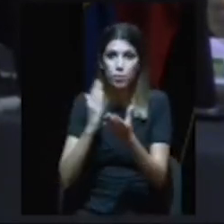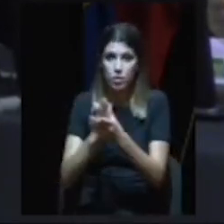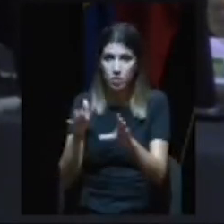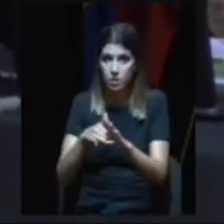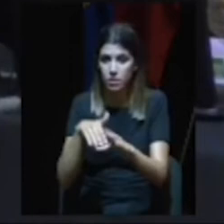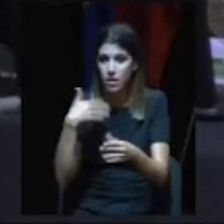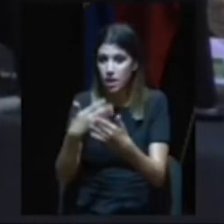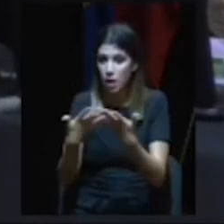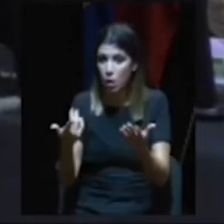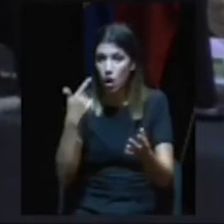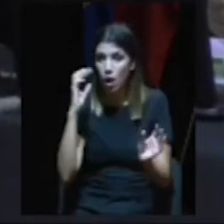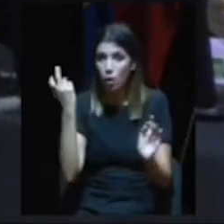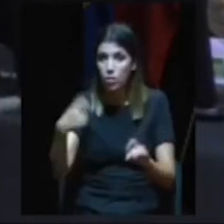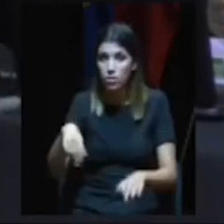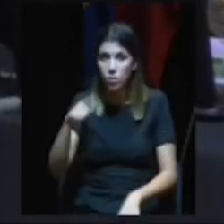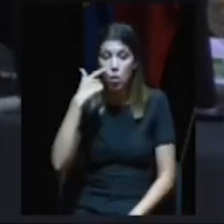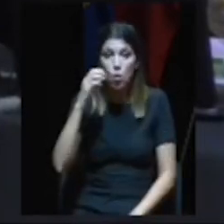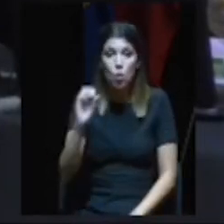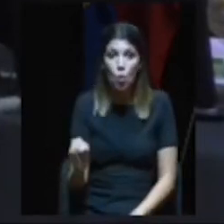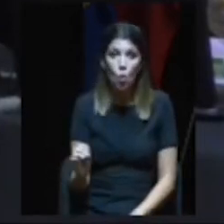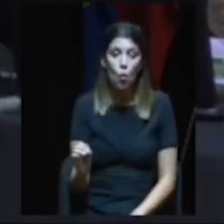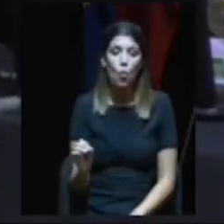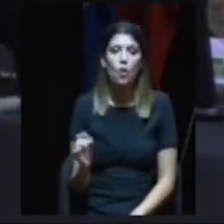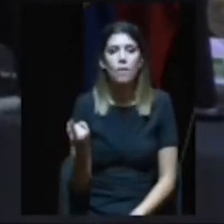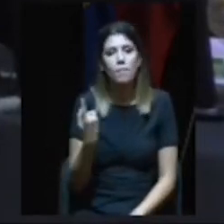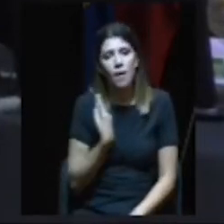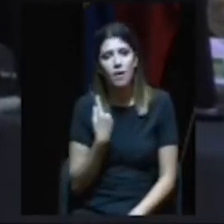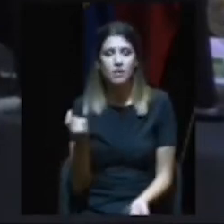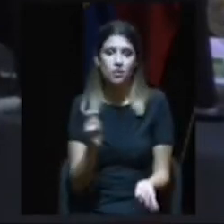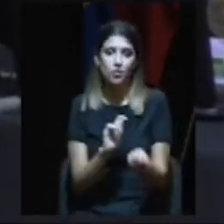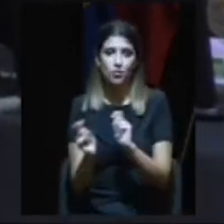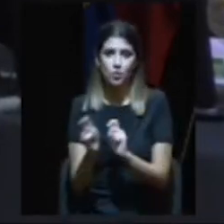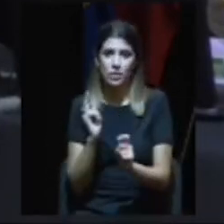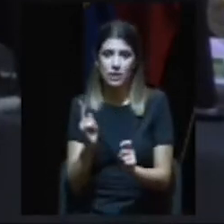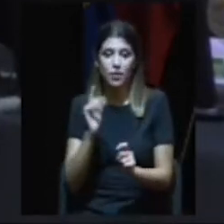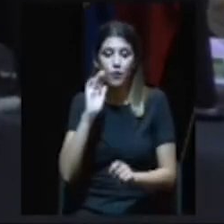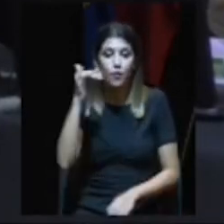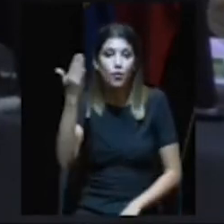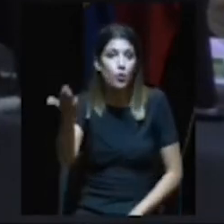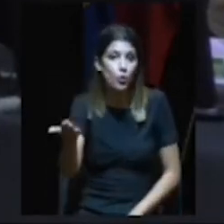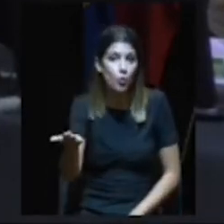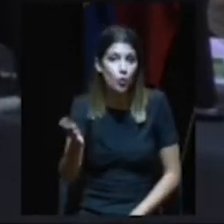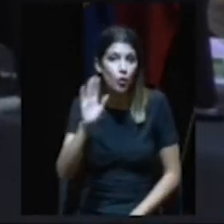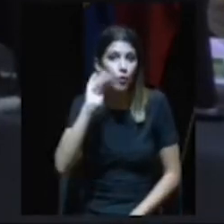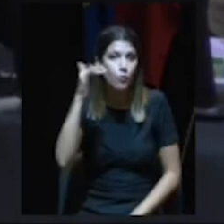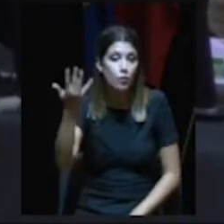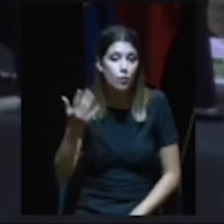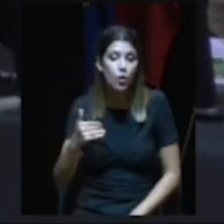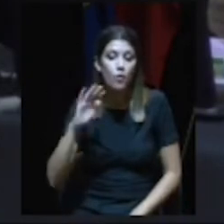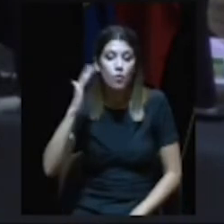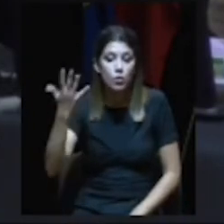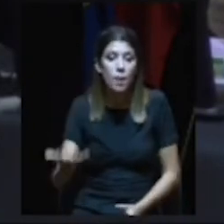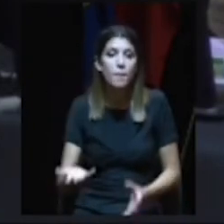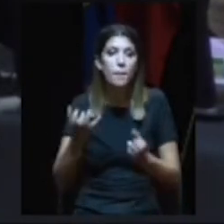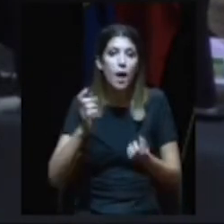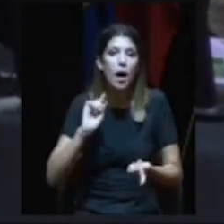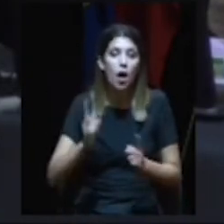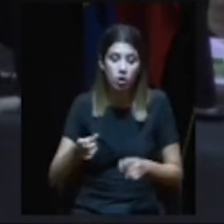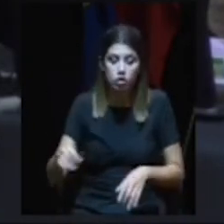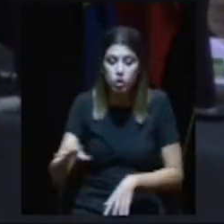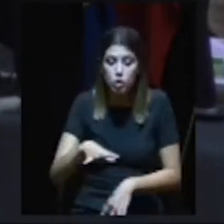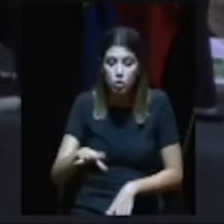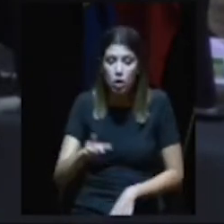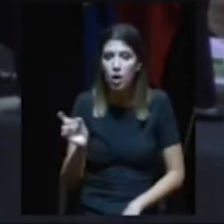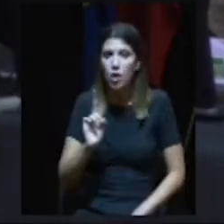nunca aconteceu, e é precisamente isso que nós temos que discutir. É o futuro, é o que é que nós queremos para aquela zona,